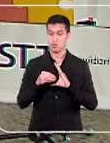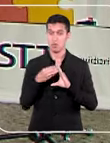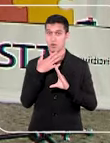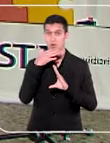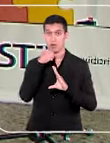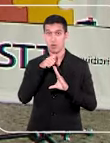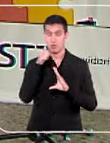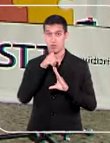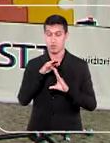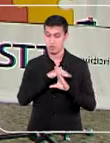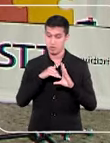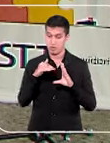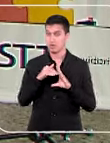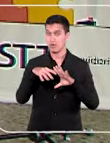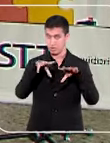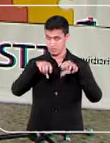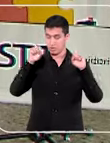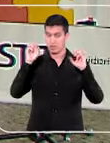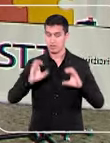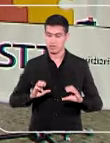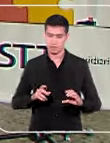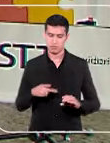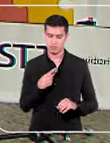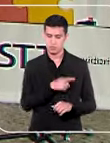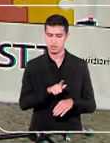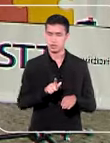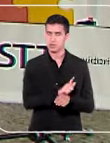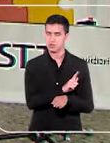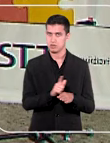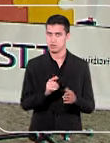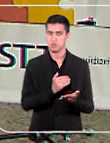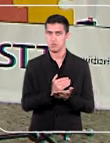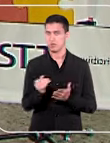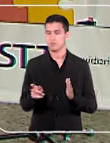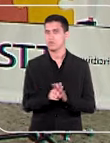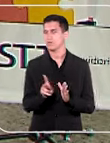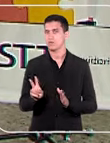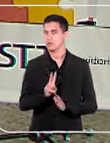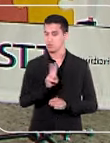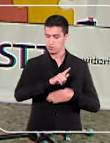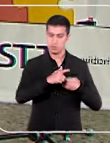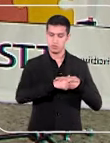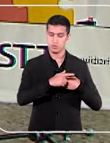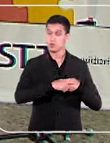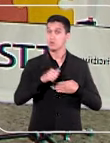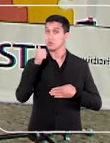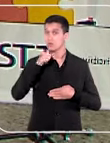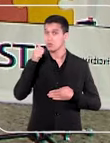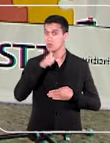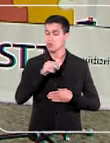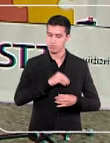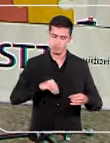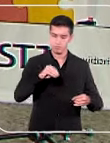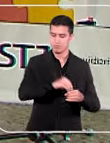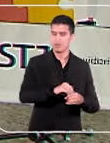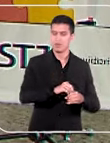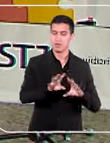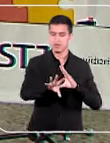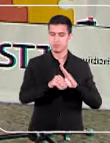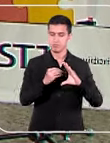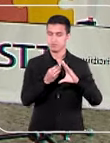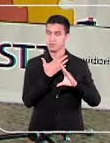do Tribunal da Cidadania. Durante a gestão, em uma iniciativa de valorização do papel feminino, instituiu